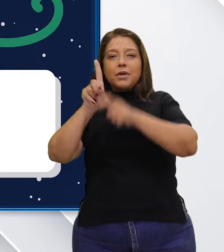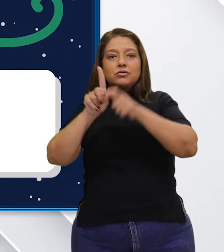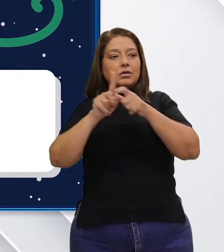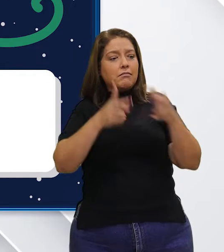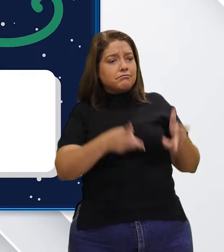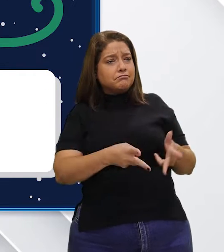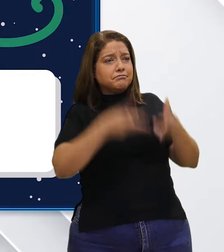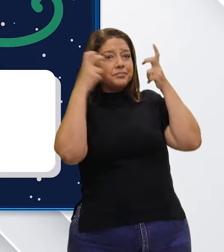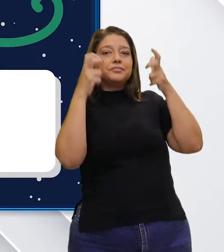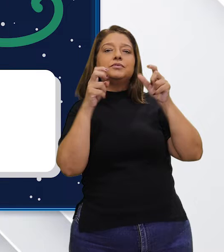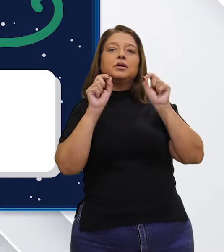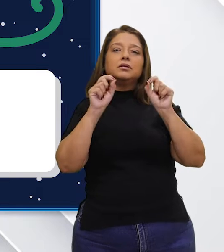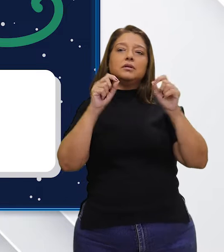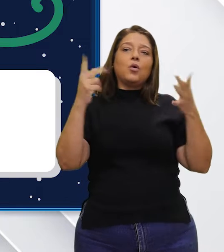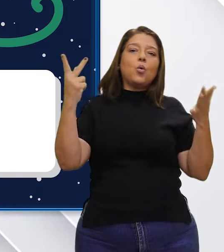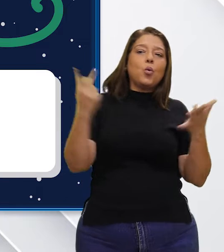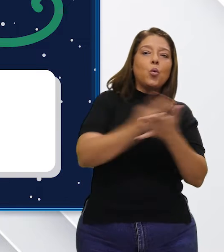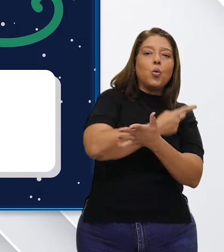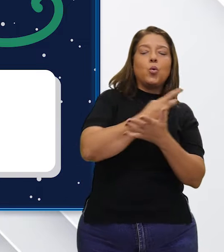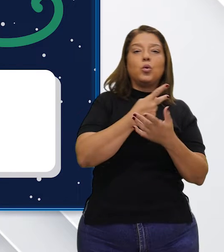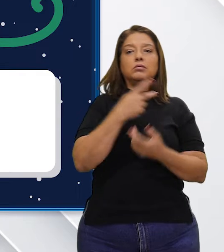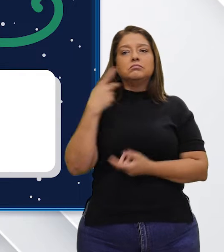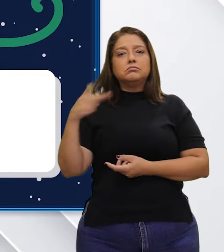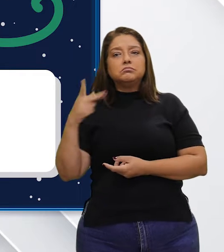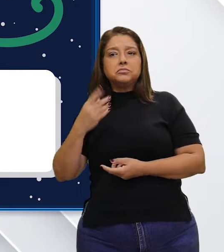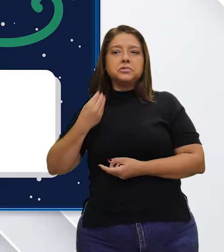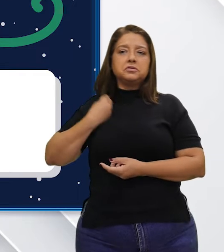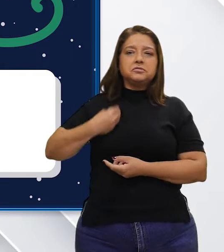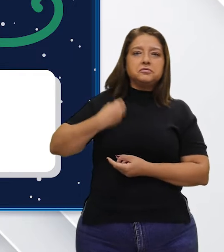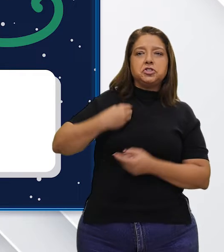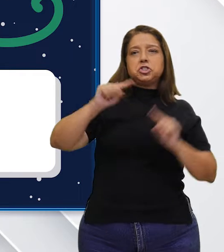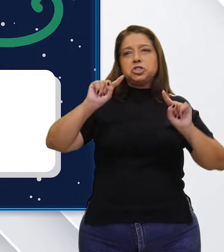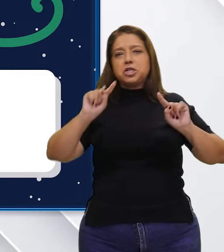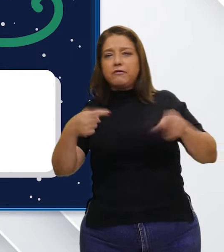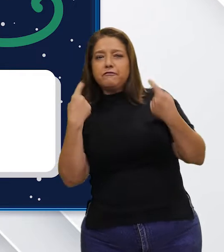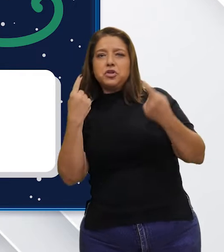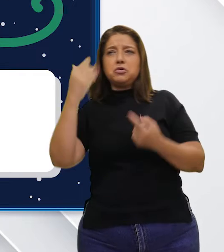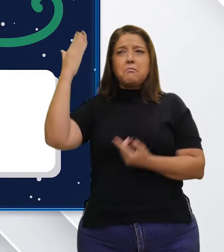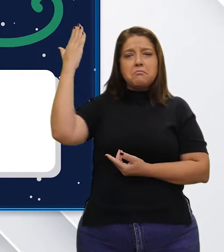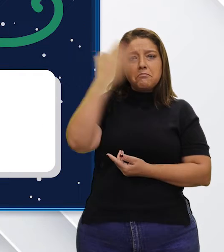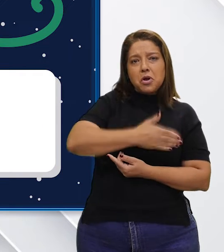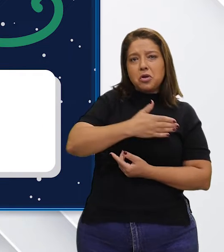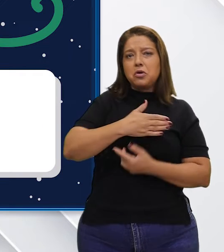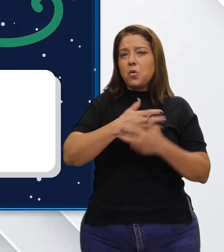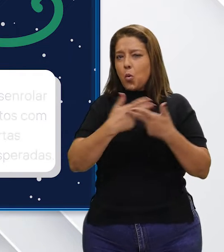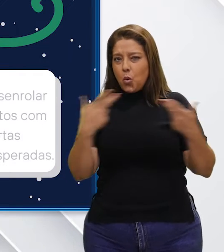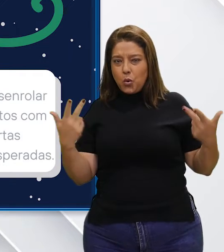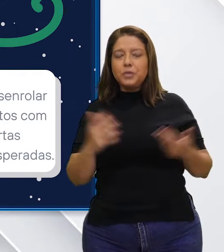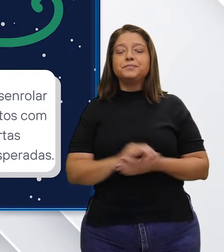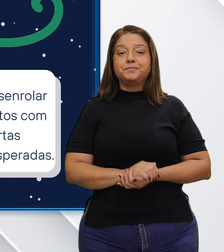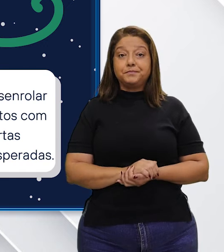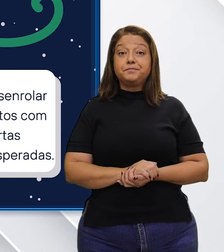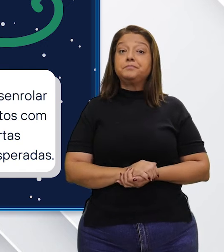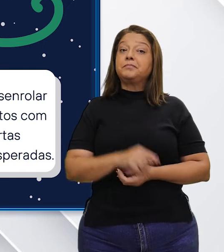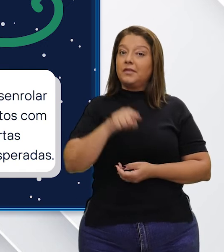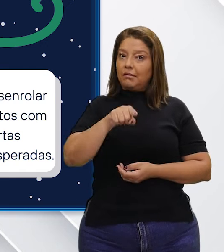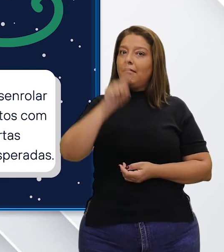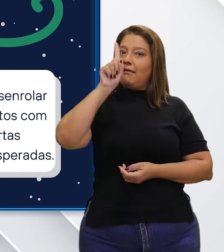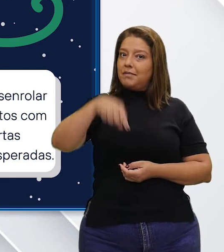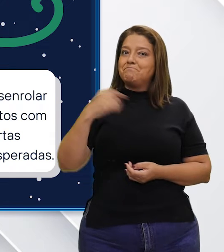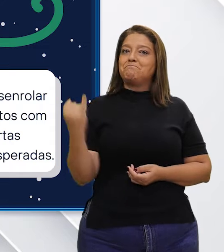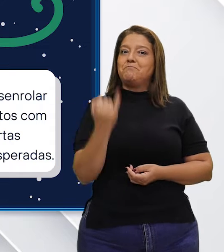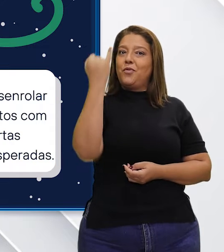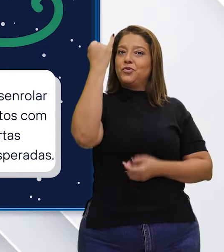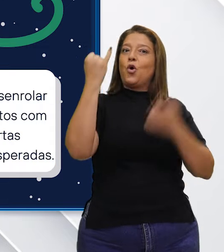e os personagens enfrentam sua maior provação ou desafio. Esse